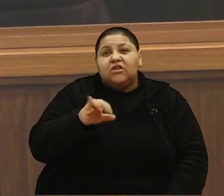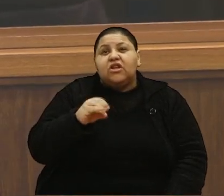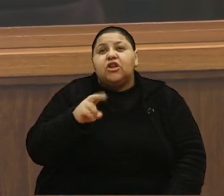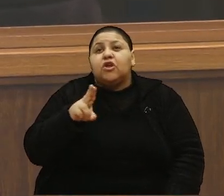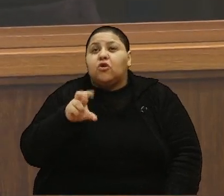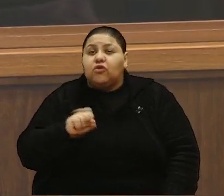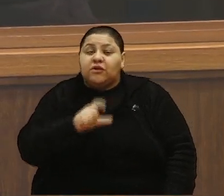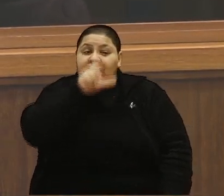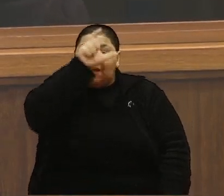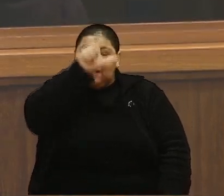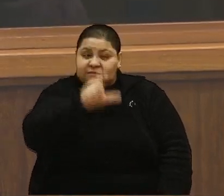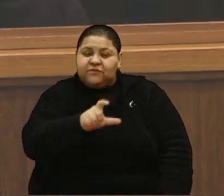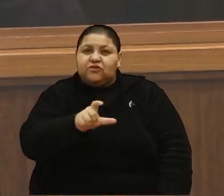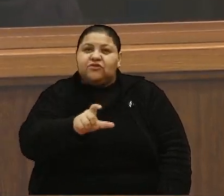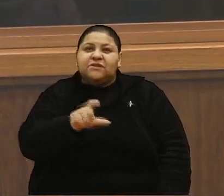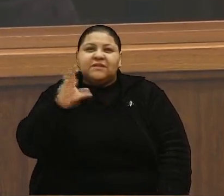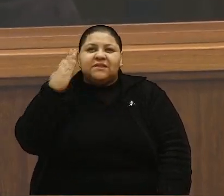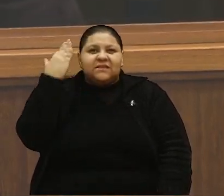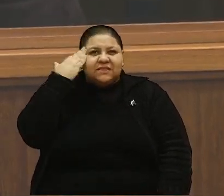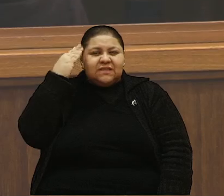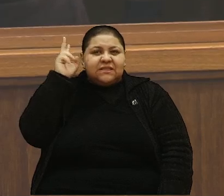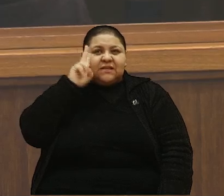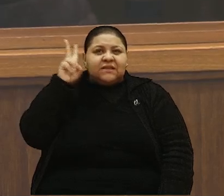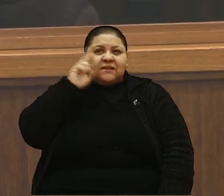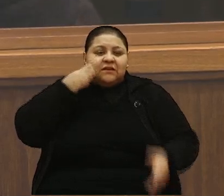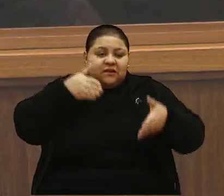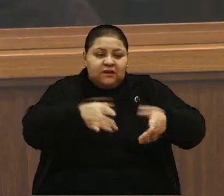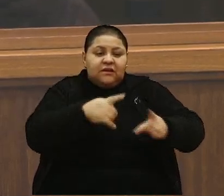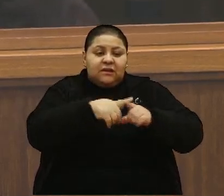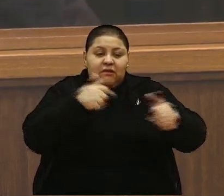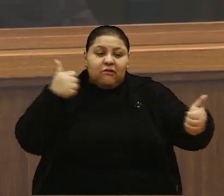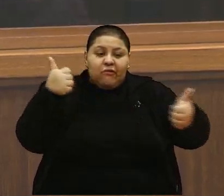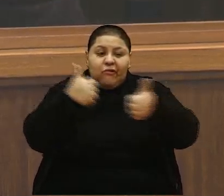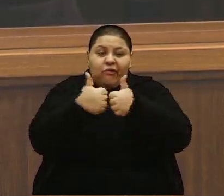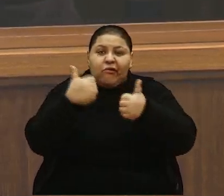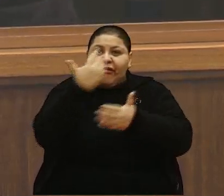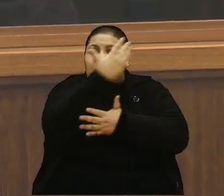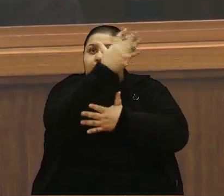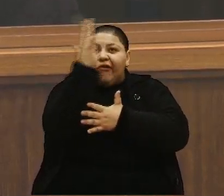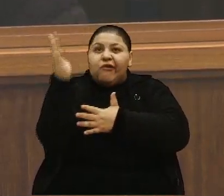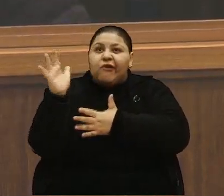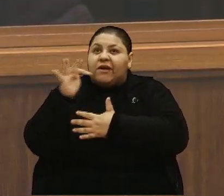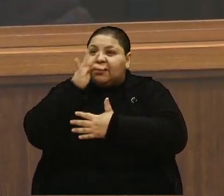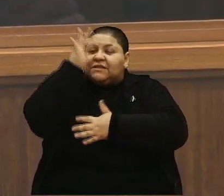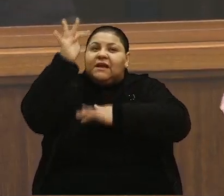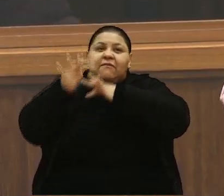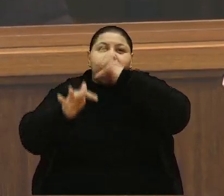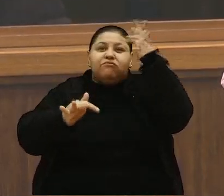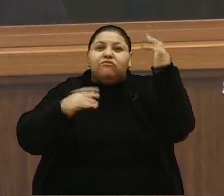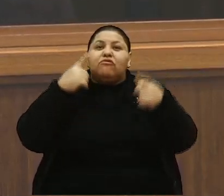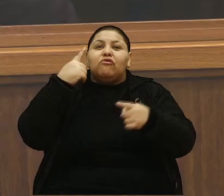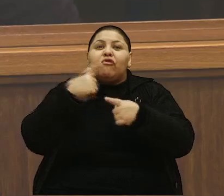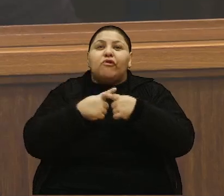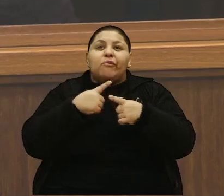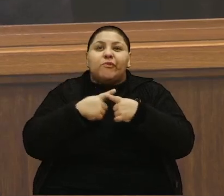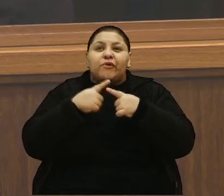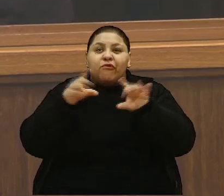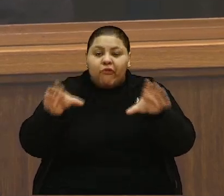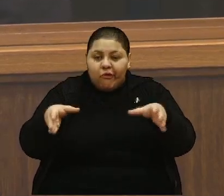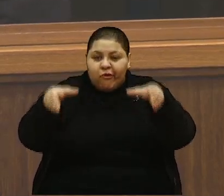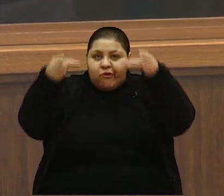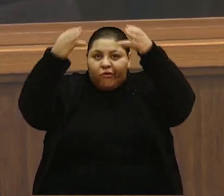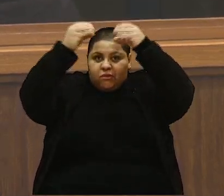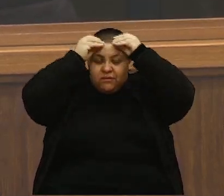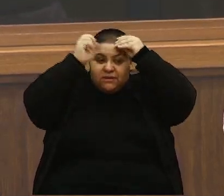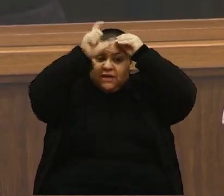eram enterrados próximo das árvores, aquelas que florescem com essa simbologia. Aquele conhecimento